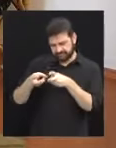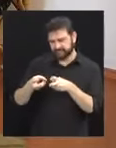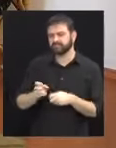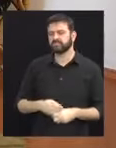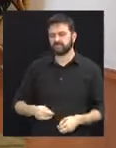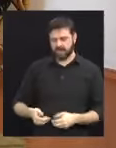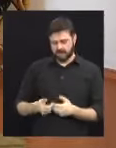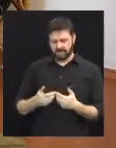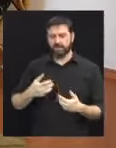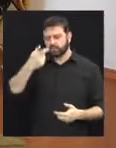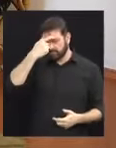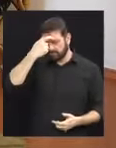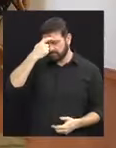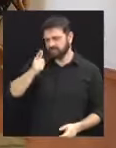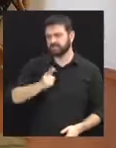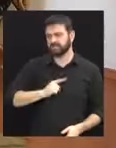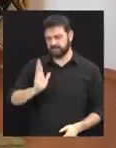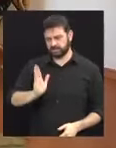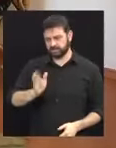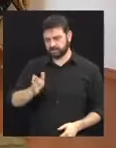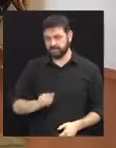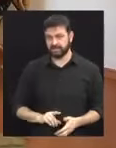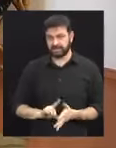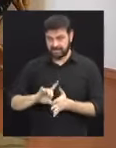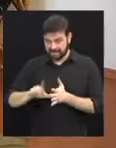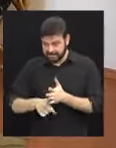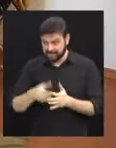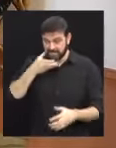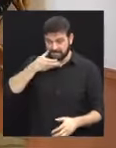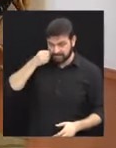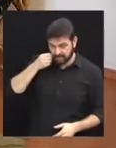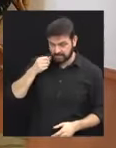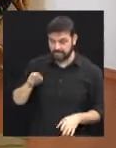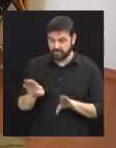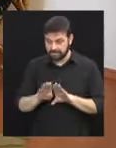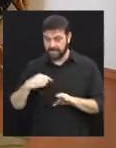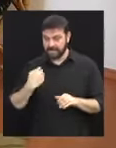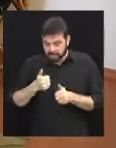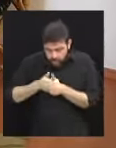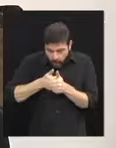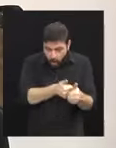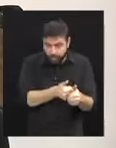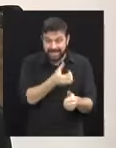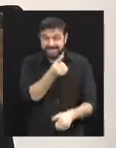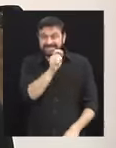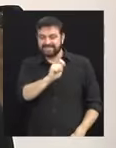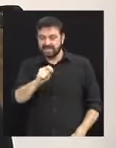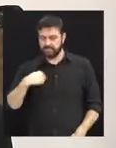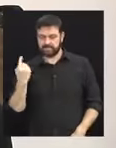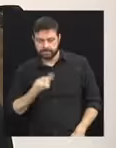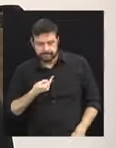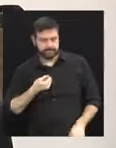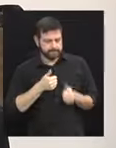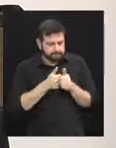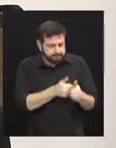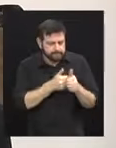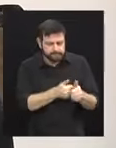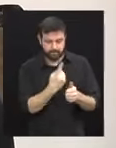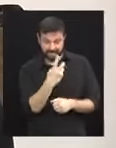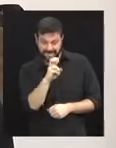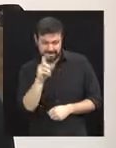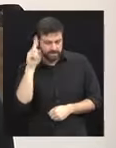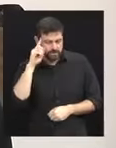mais consciente que dá pra... E mesmo assim, depois da adoção, nós ainda acompanhamos o animal por cerca de 6 meses, assim. A cada 15